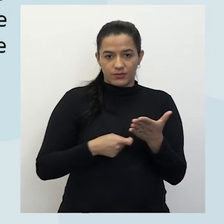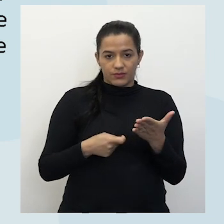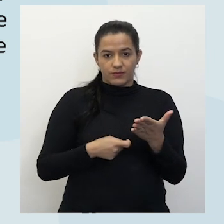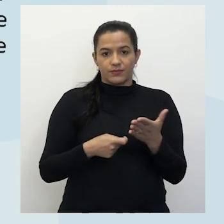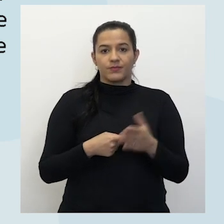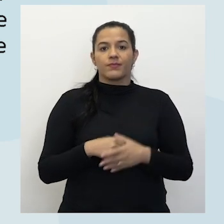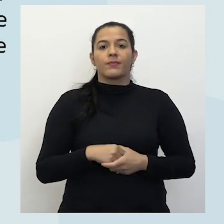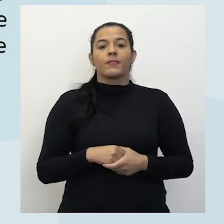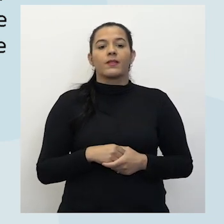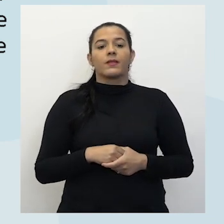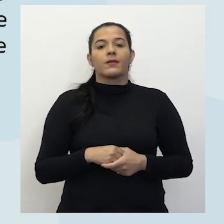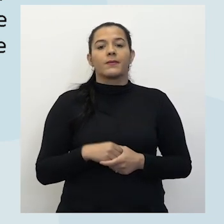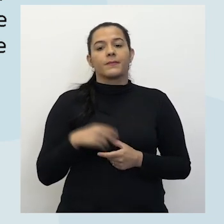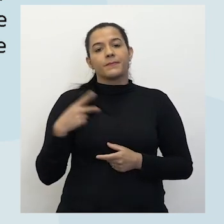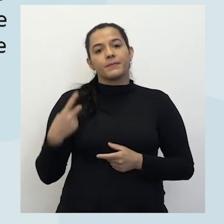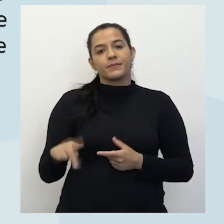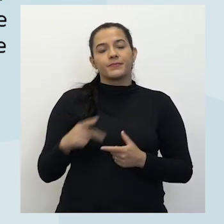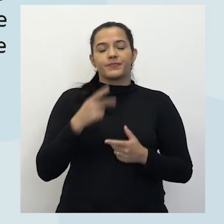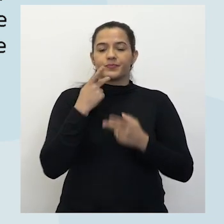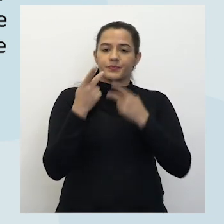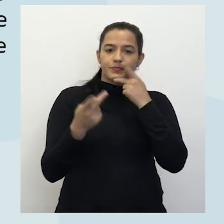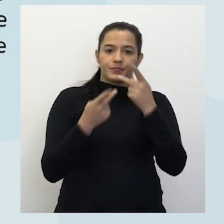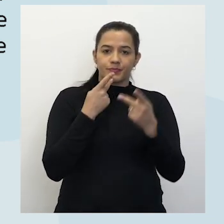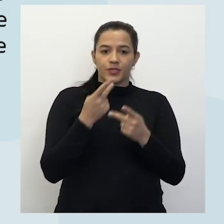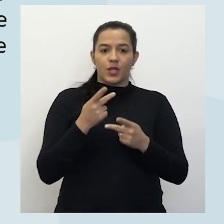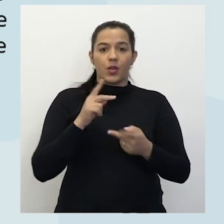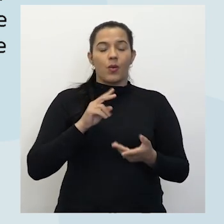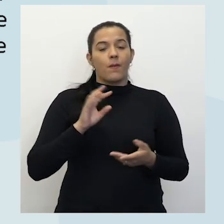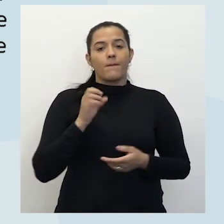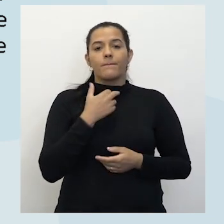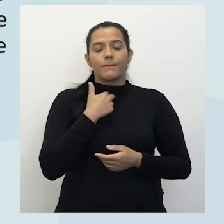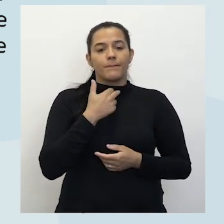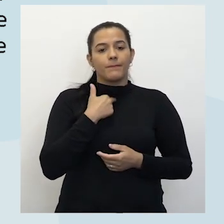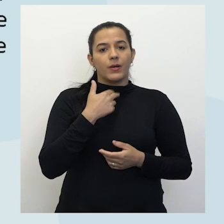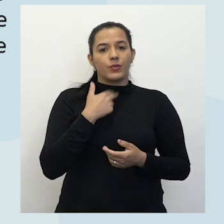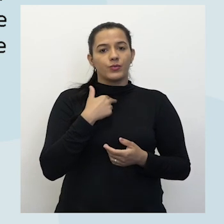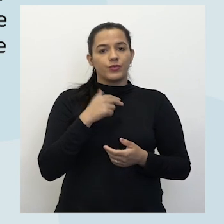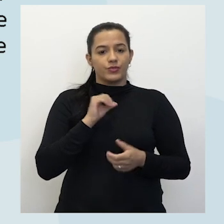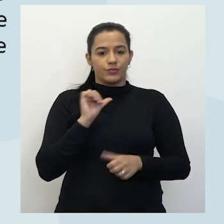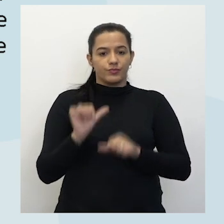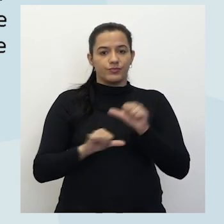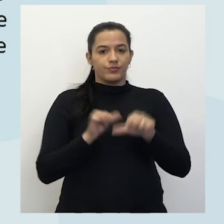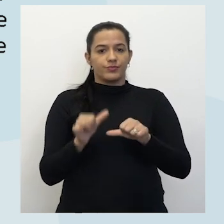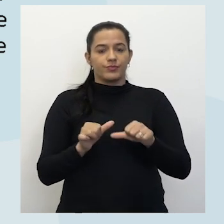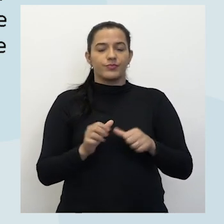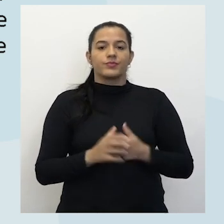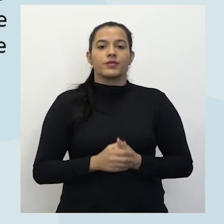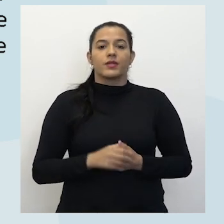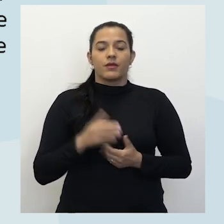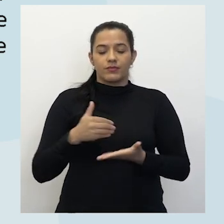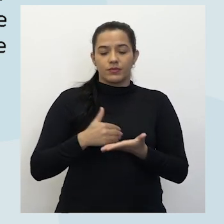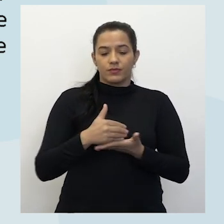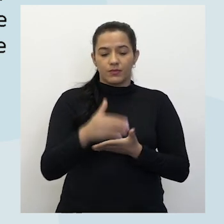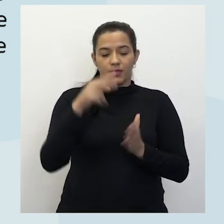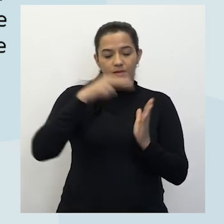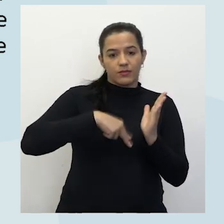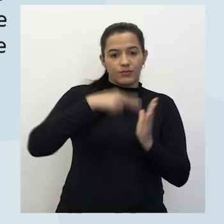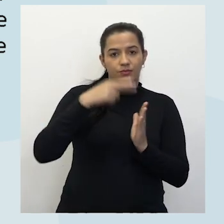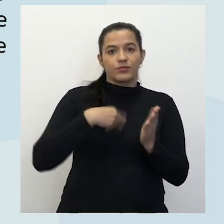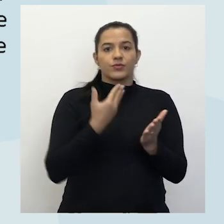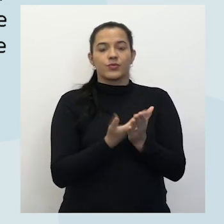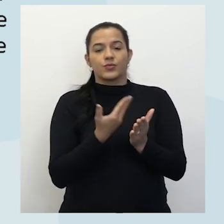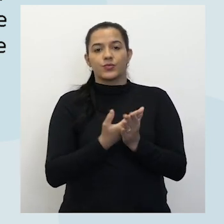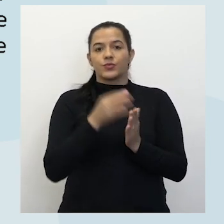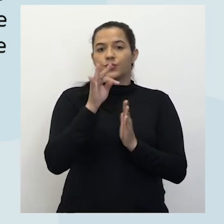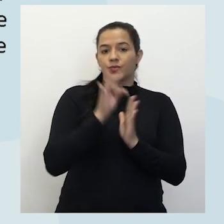conto, tem que ser um conto, não é na versão, não pode fugir daquilo. Esse levantamento feito a partir da leitura e do estudo do texto